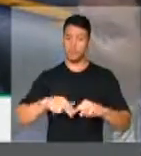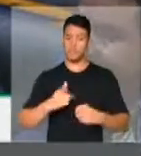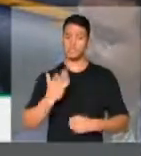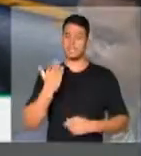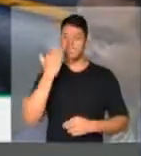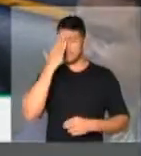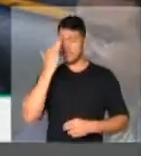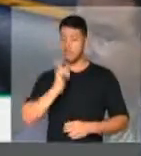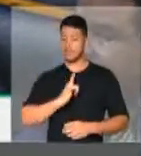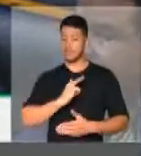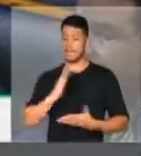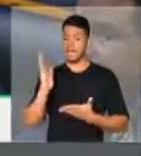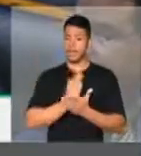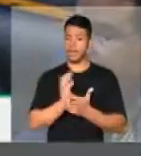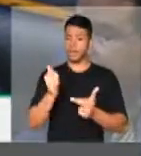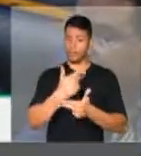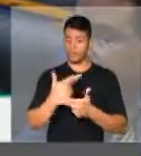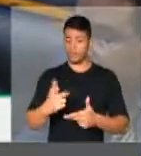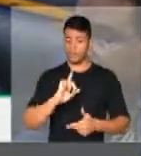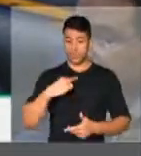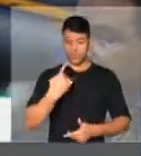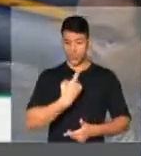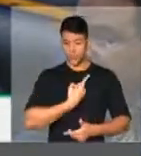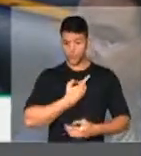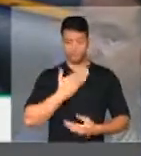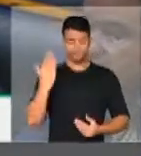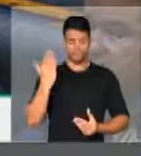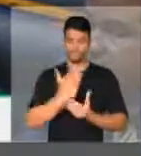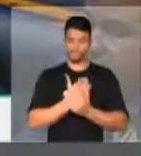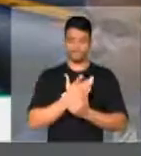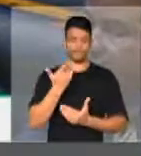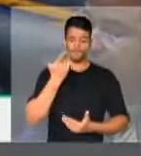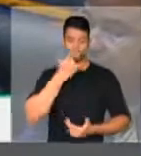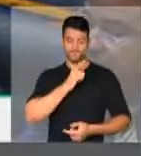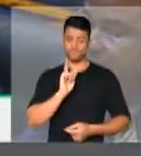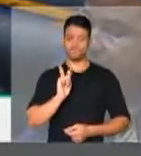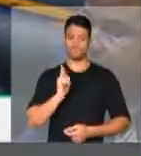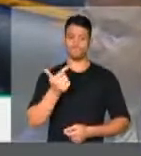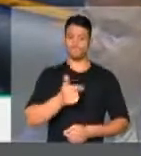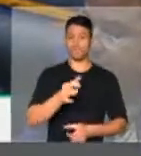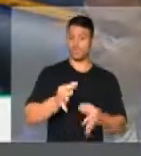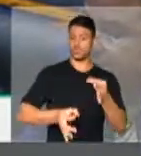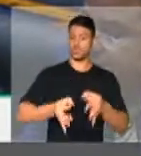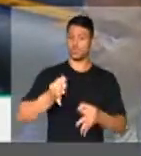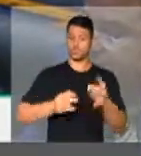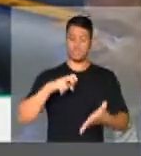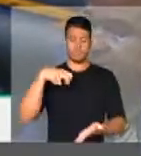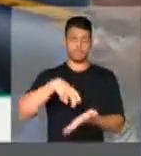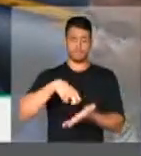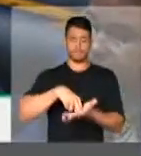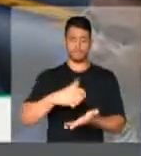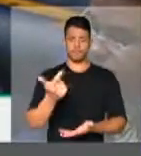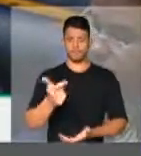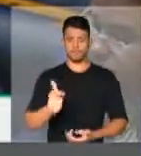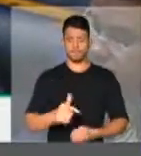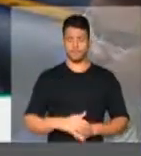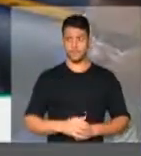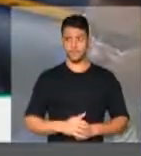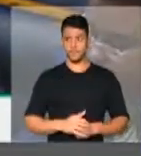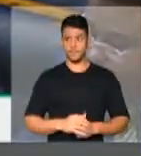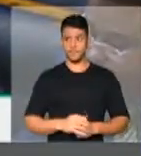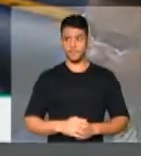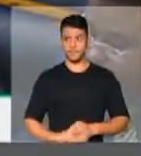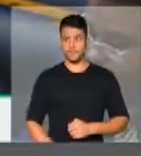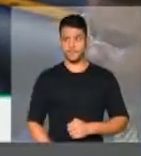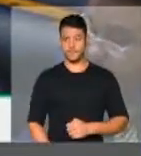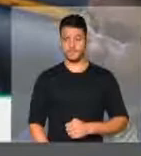pela fragilidade com que tem o nosso atual Código de Processo Penal, que nos julga, que nos pune os vereadores, aqueles que